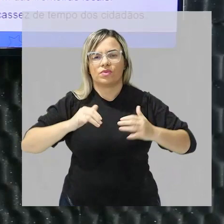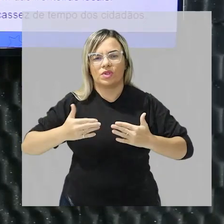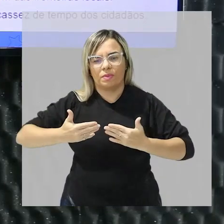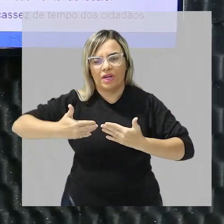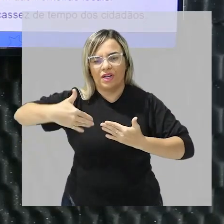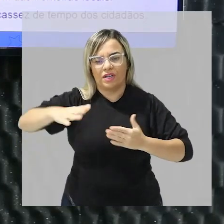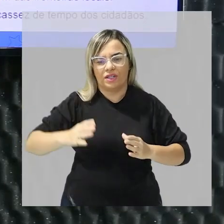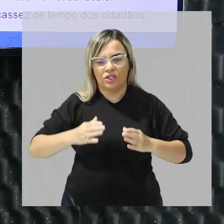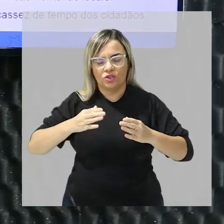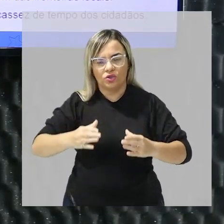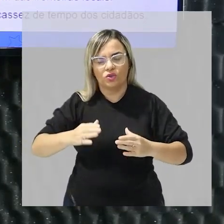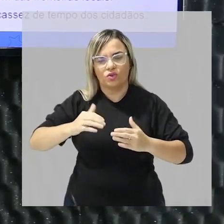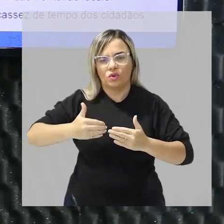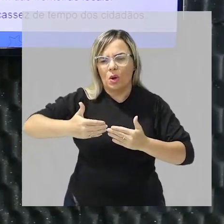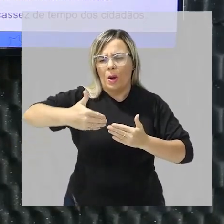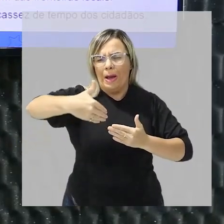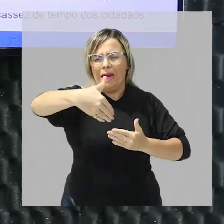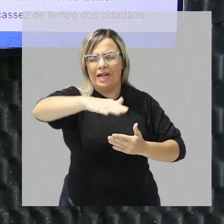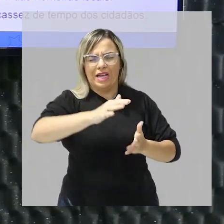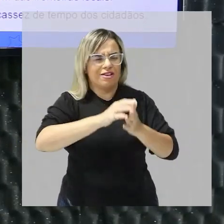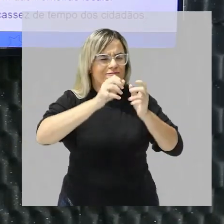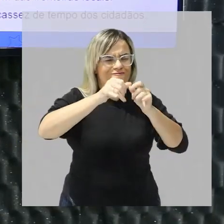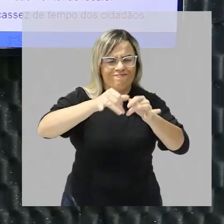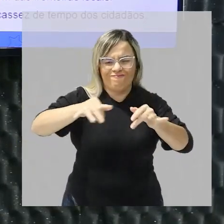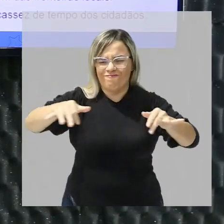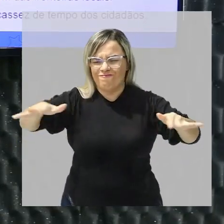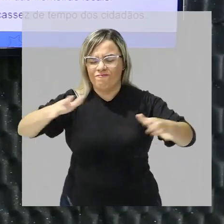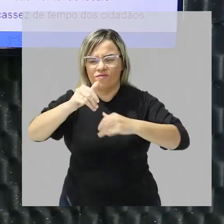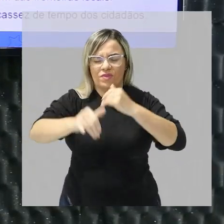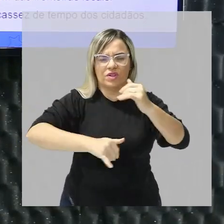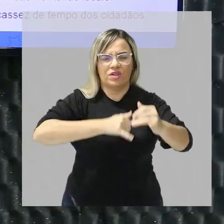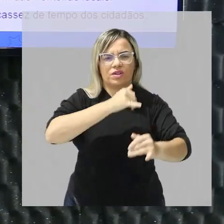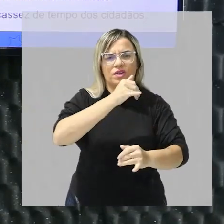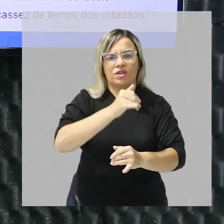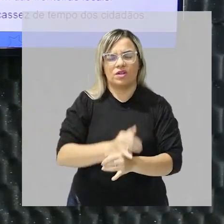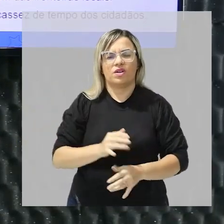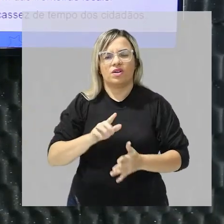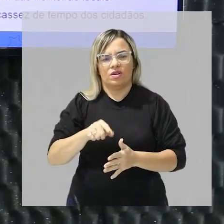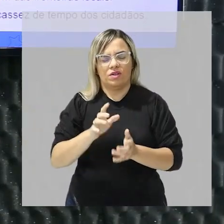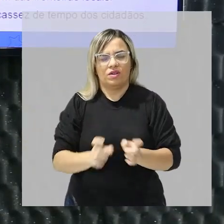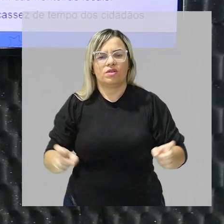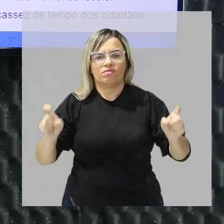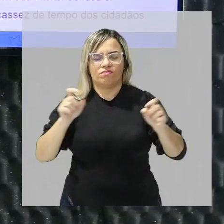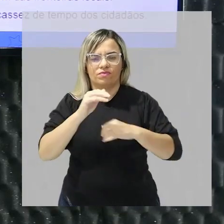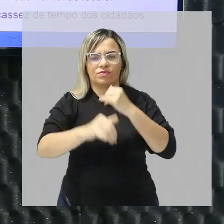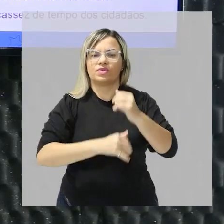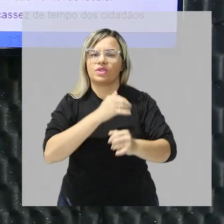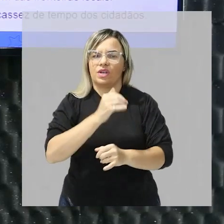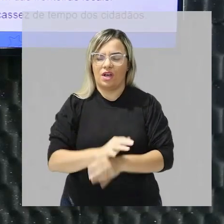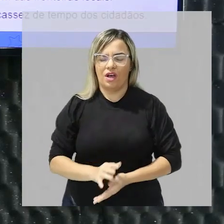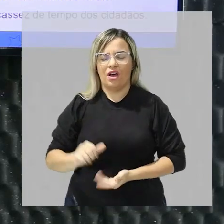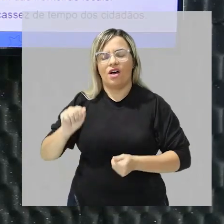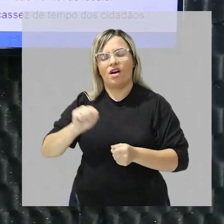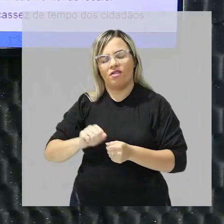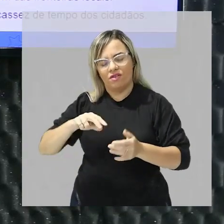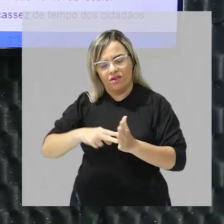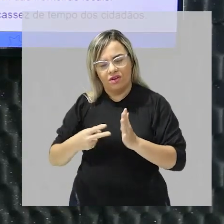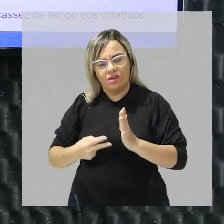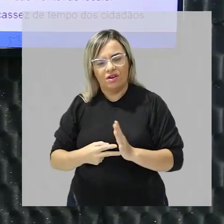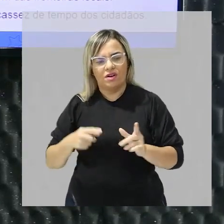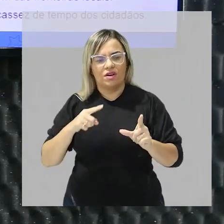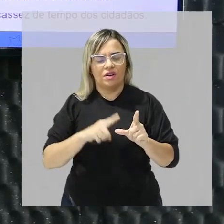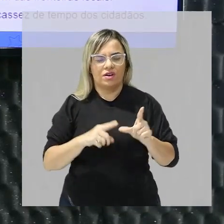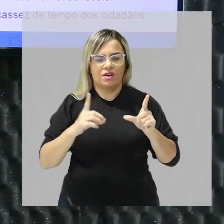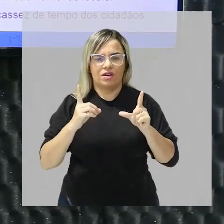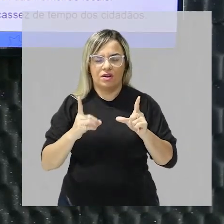alcance local. E esse engajamento se dá de maneira mais ampla. Aí faz sentido. Por enquanto, a letra D